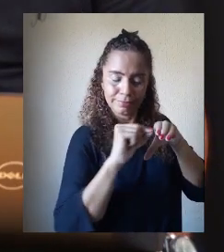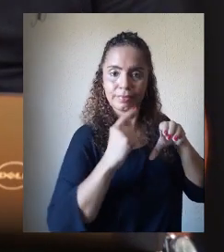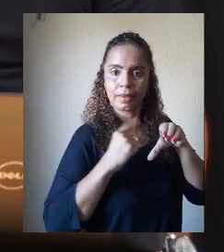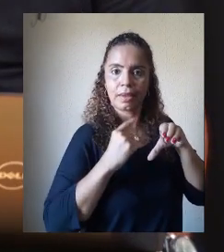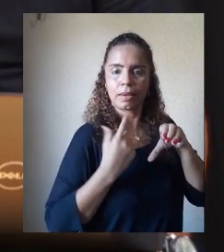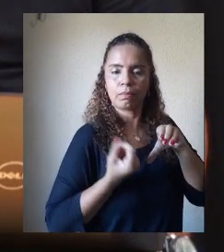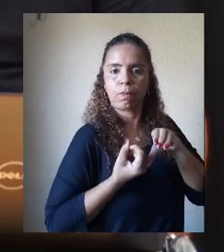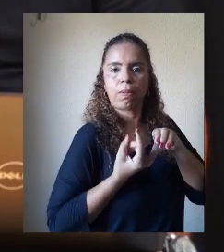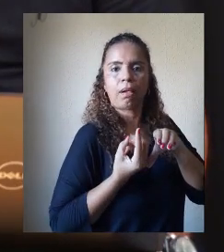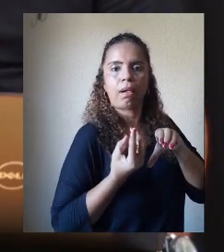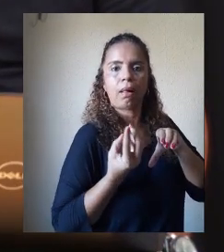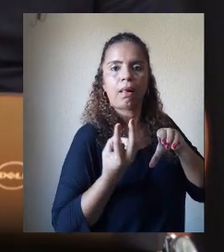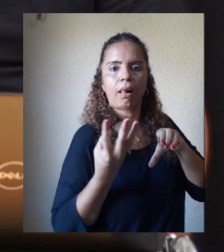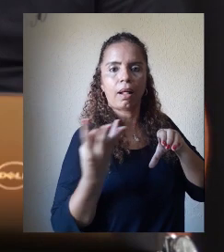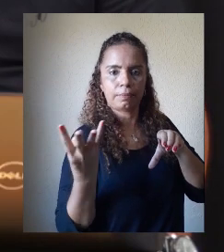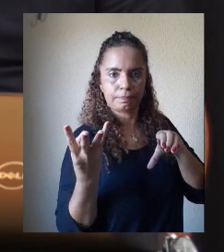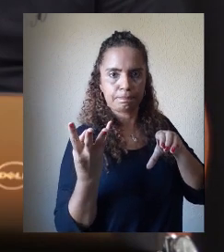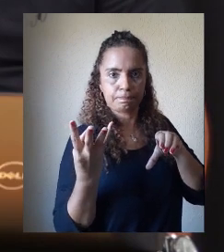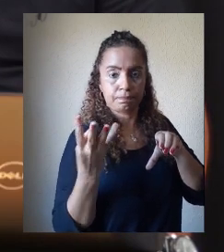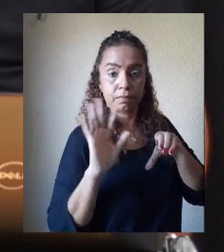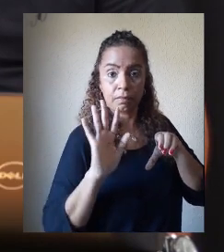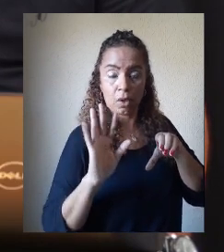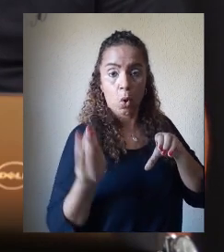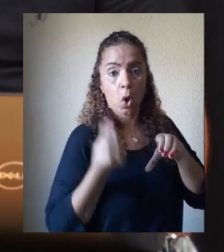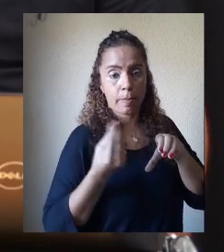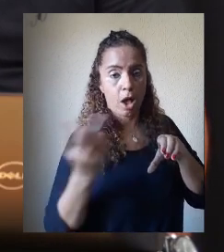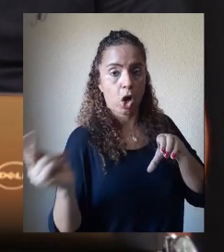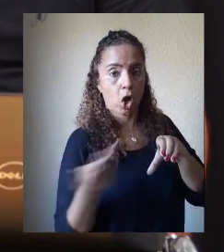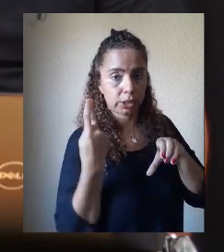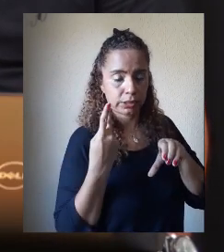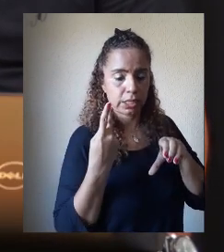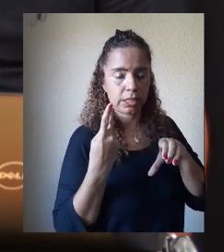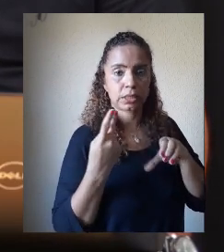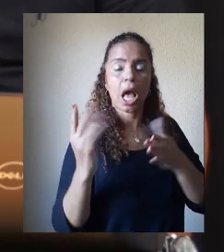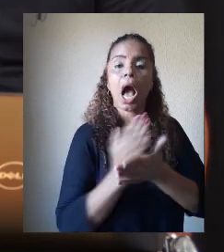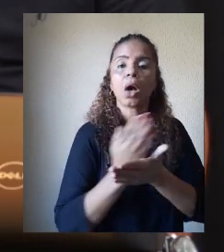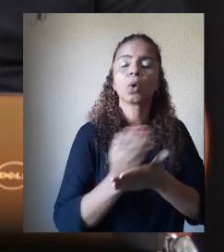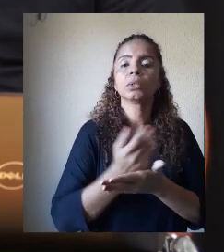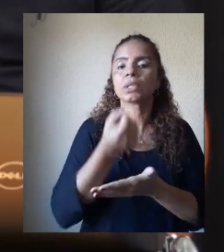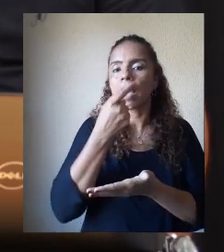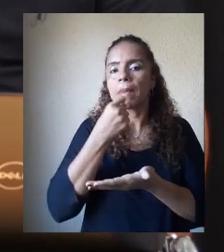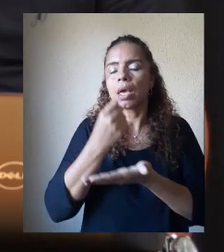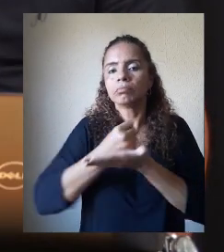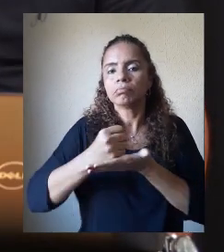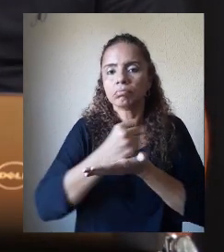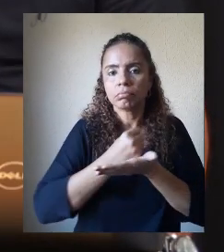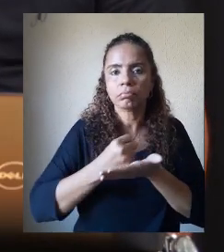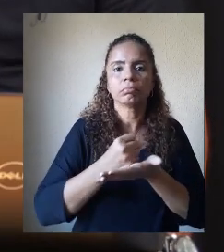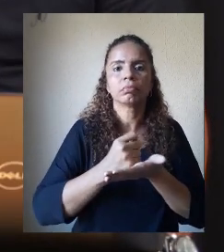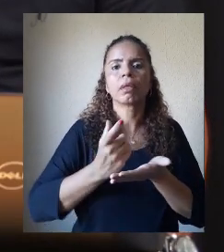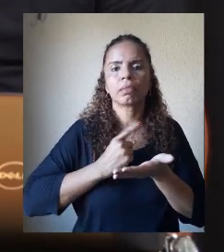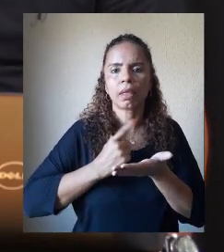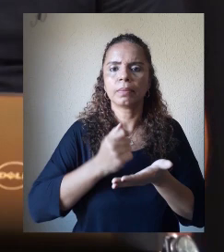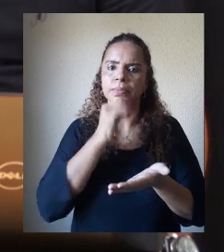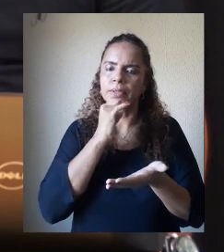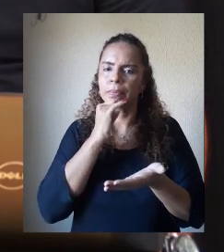células. O que acontece é que a gente sabe que determinados medicamentos, e aí a gente cita alguns antipertensivos, como